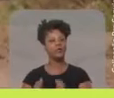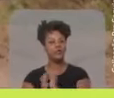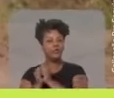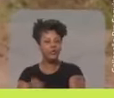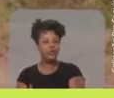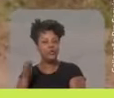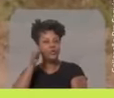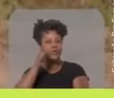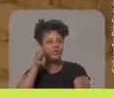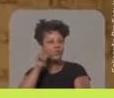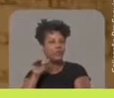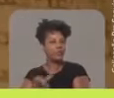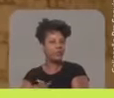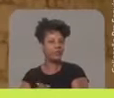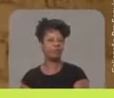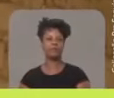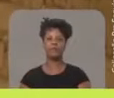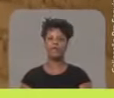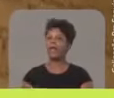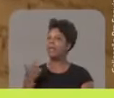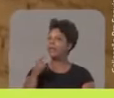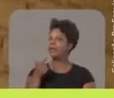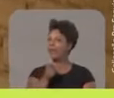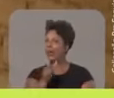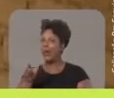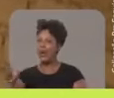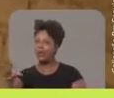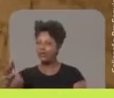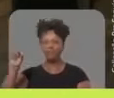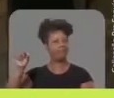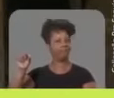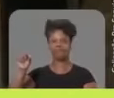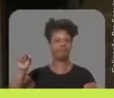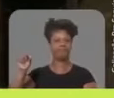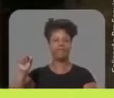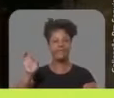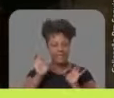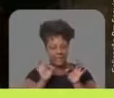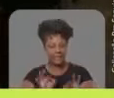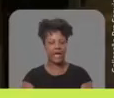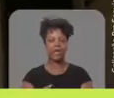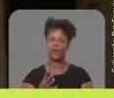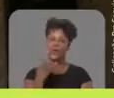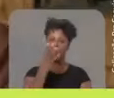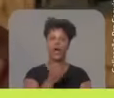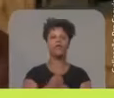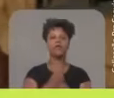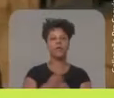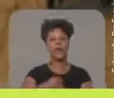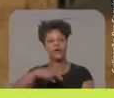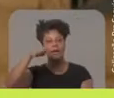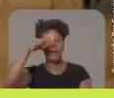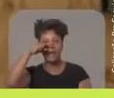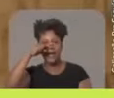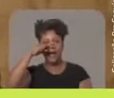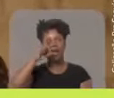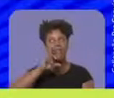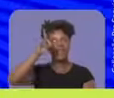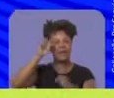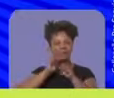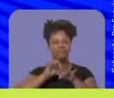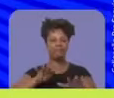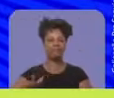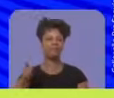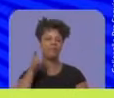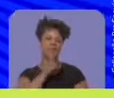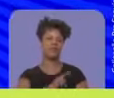e dona Gracinha também. Não tem um caminho melhor, o caminho é isso. Mas quatro com Caiado eu vou falar, que se Deus quiser vai